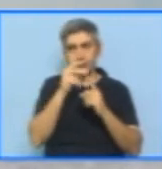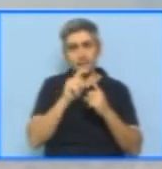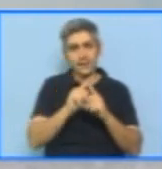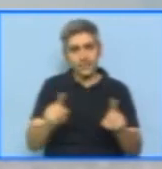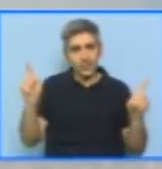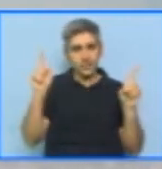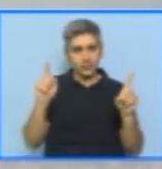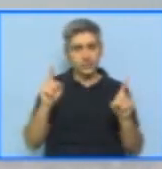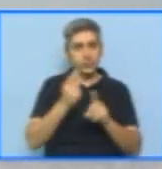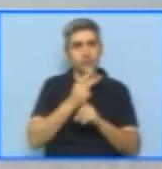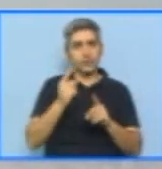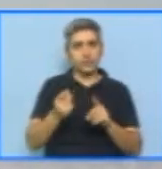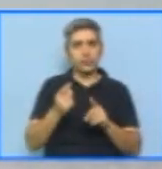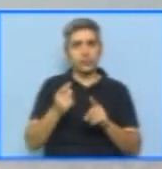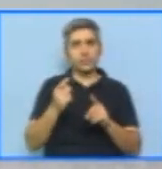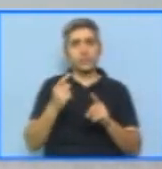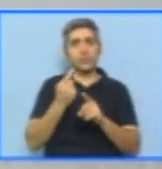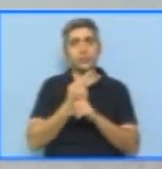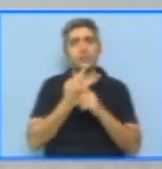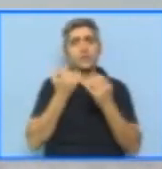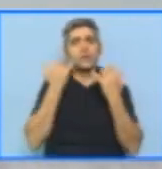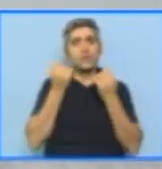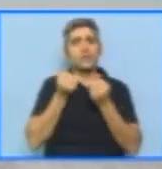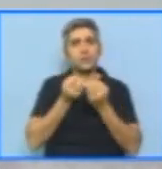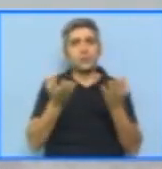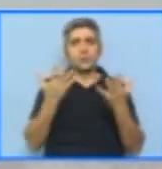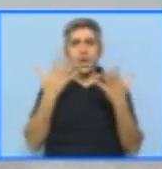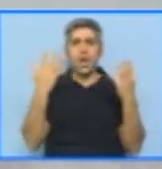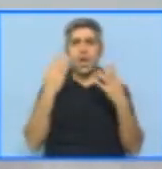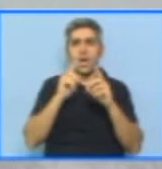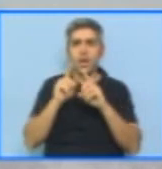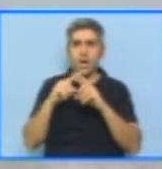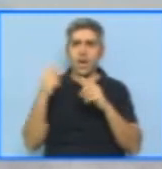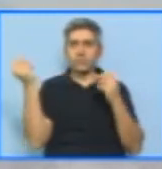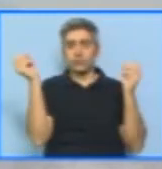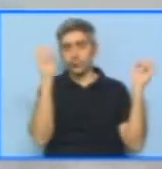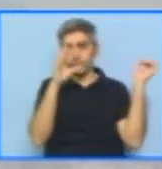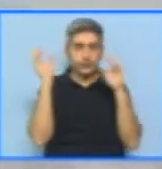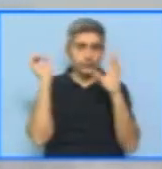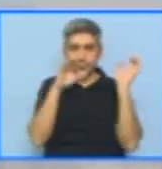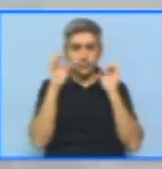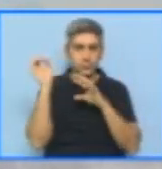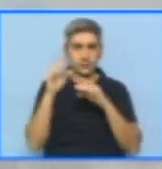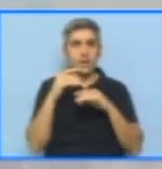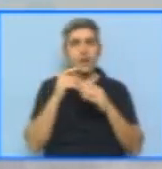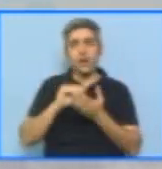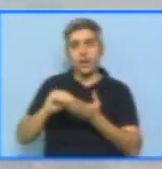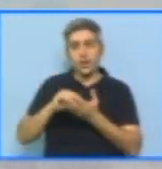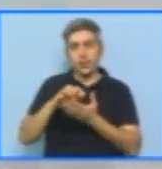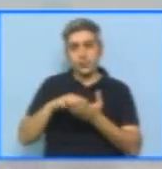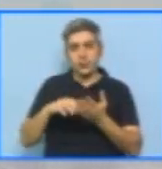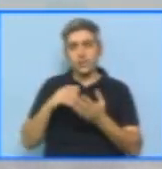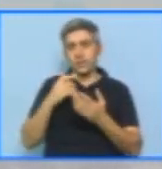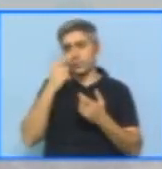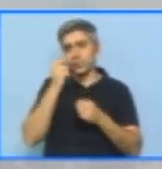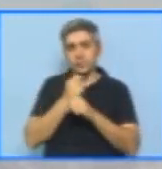diferentes, exatamente porque a oferta de notícias é grande, Nas redações há cada vez menos mão de obra, é